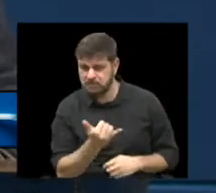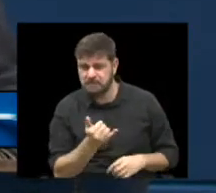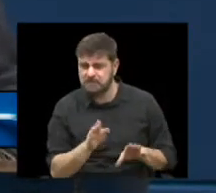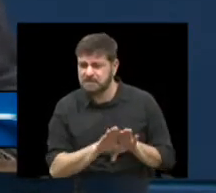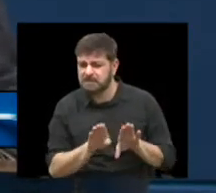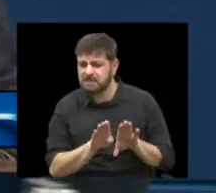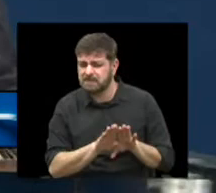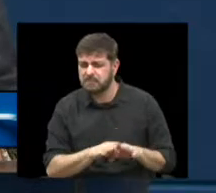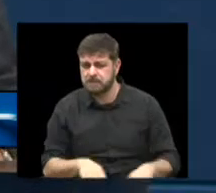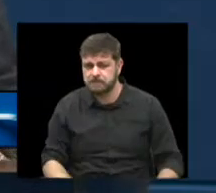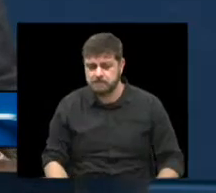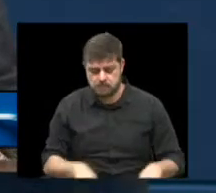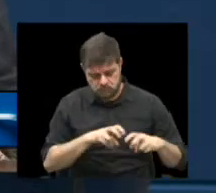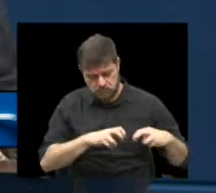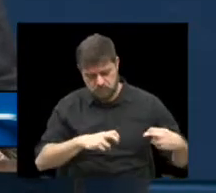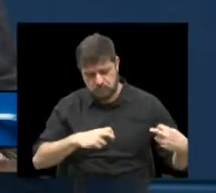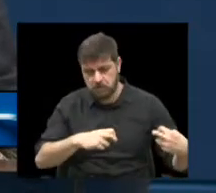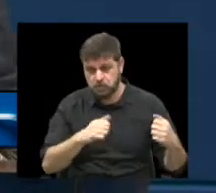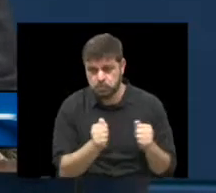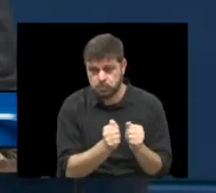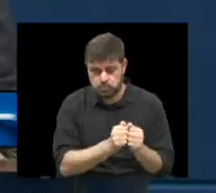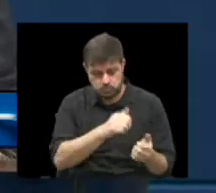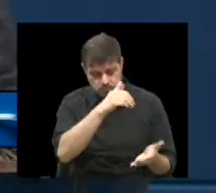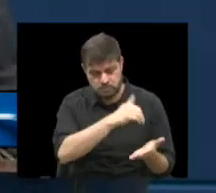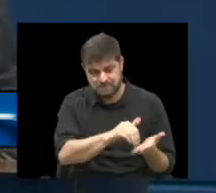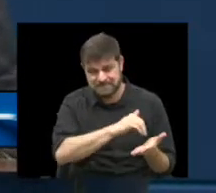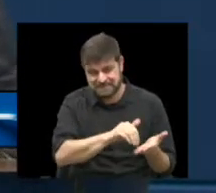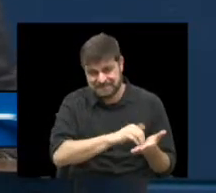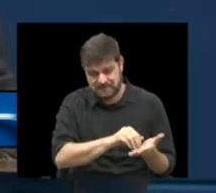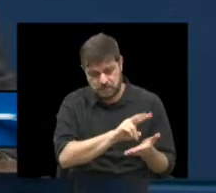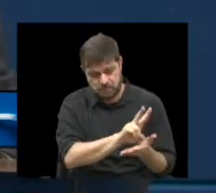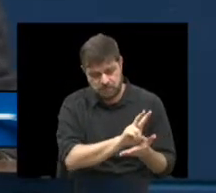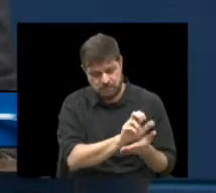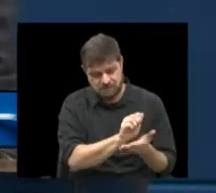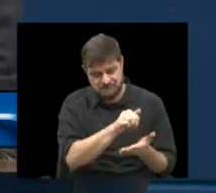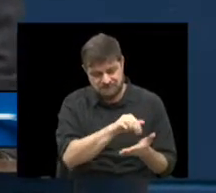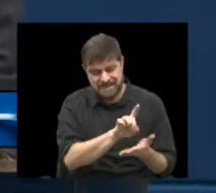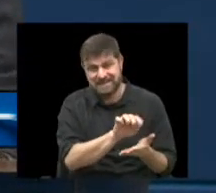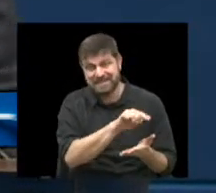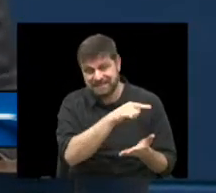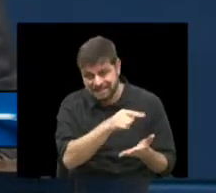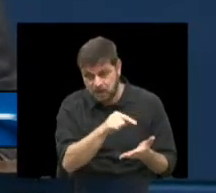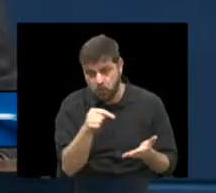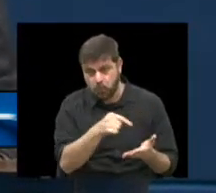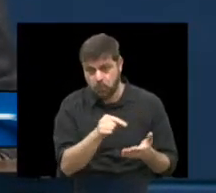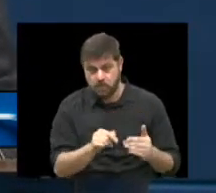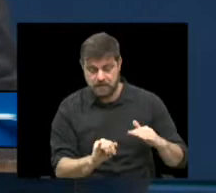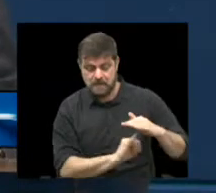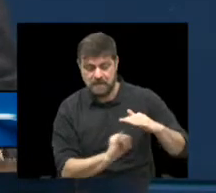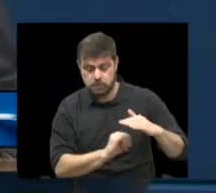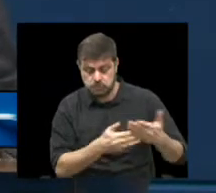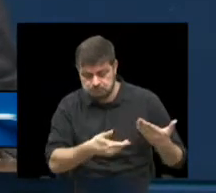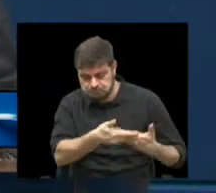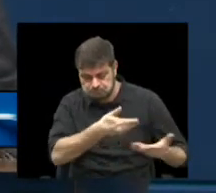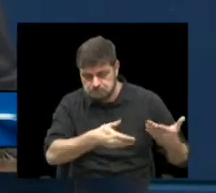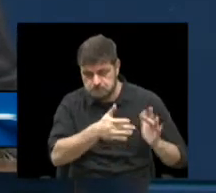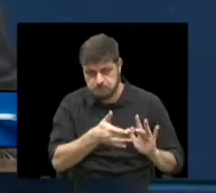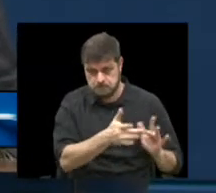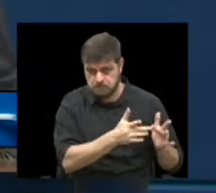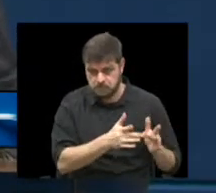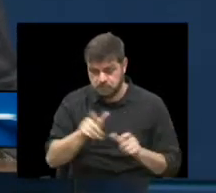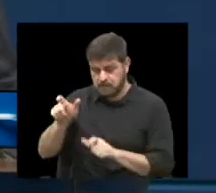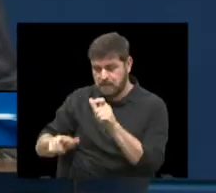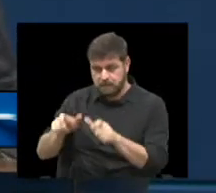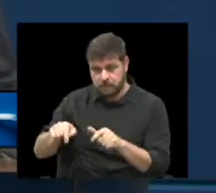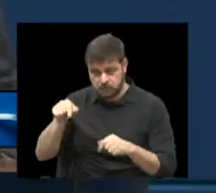também de nos reunirmos com o senhor Vanderlei de Almeida, o secretário de Relações Institucionais, alguns moradores